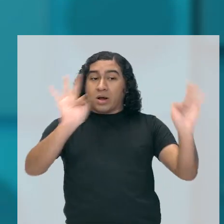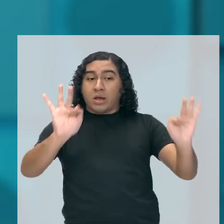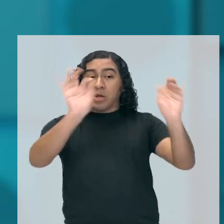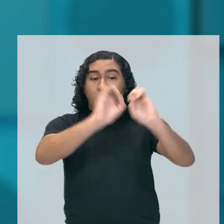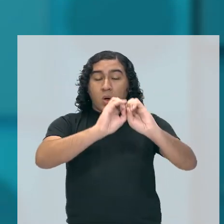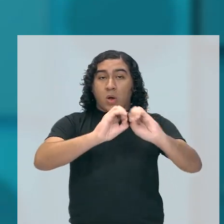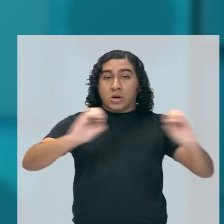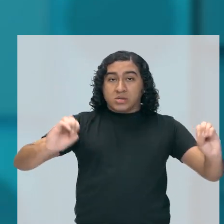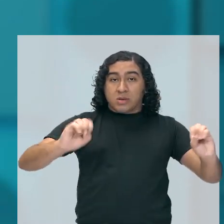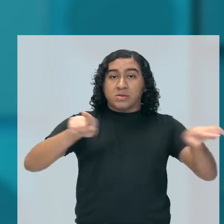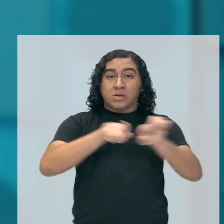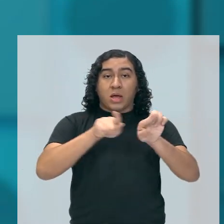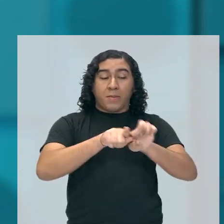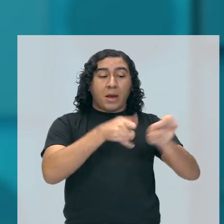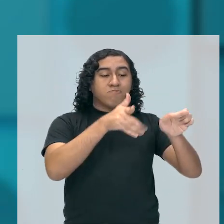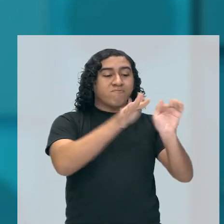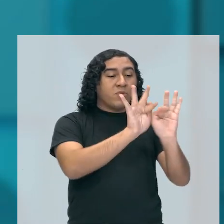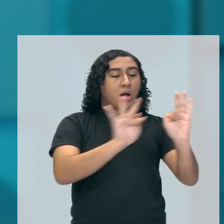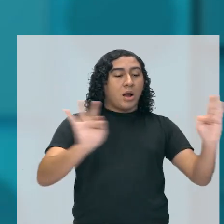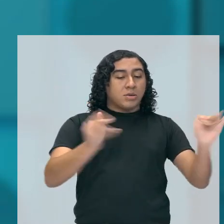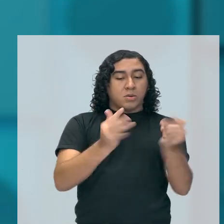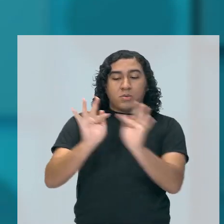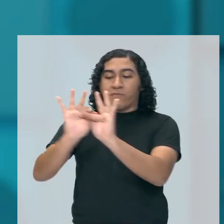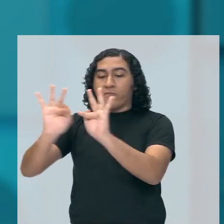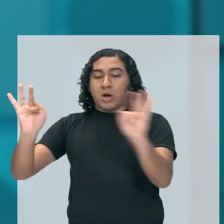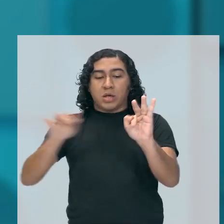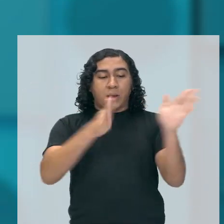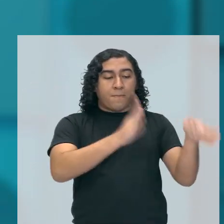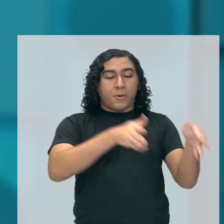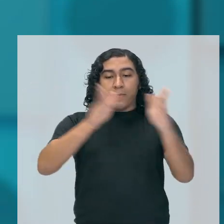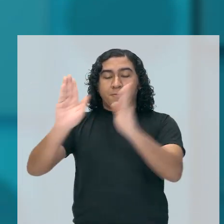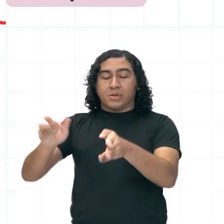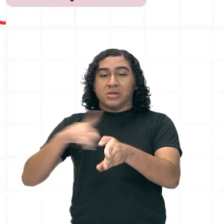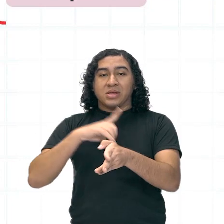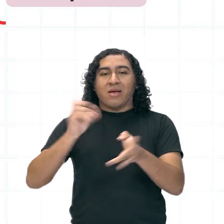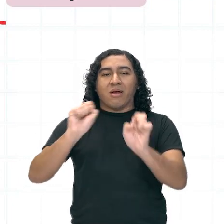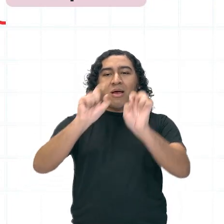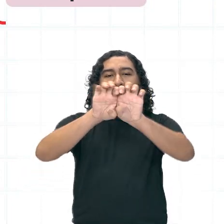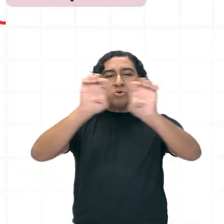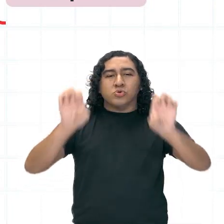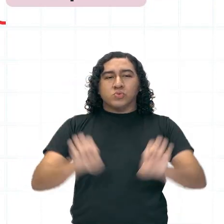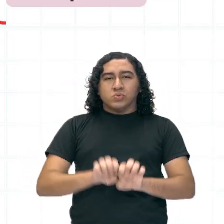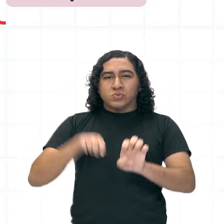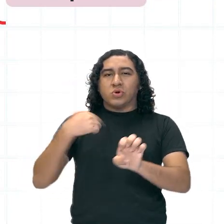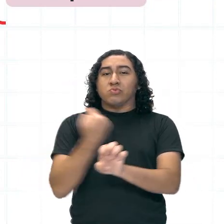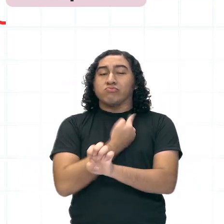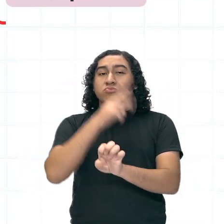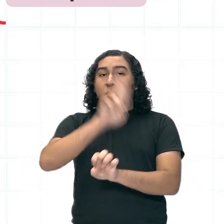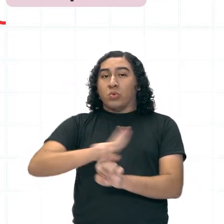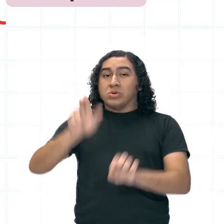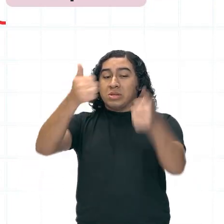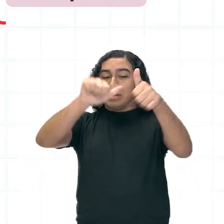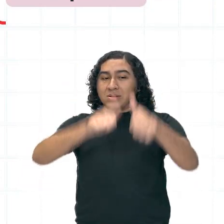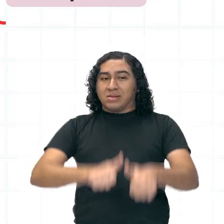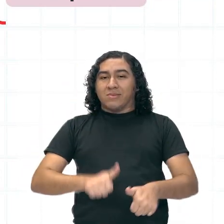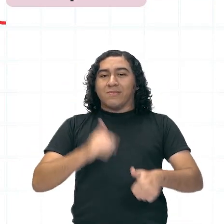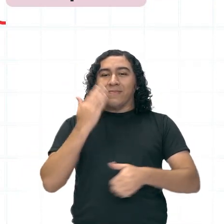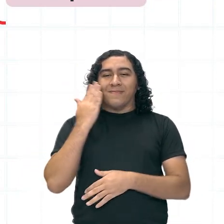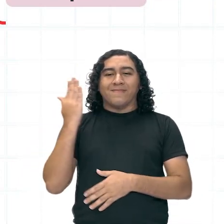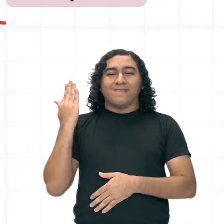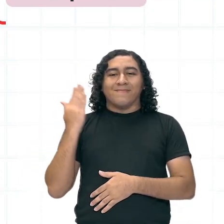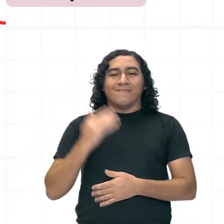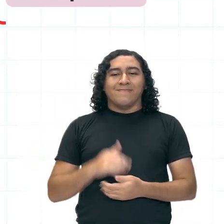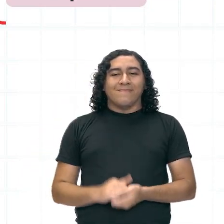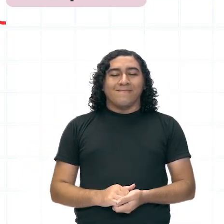frase, oração e período, colocando para vocês aí um esquema que vamos utilizar para fazer esse percurso.